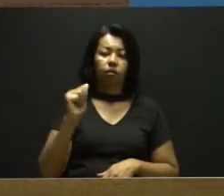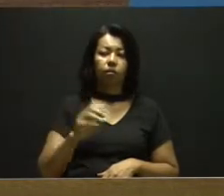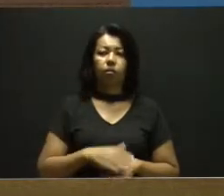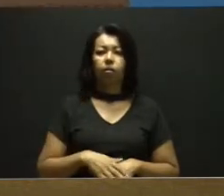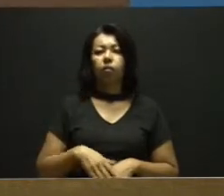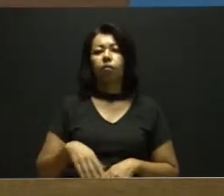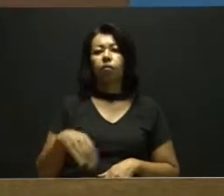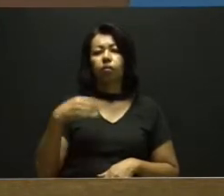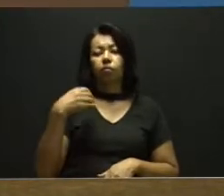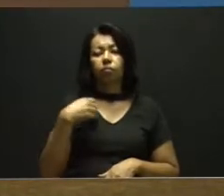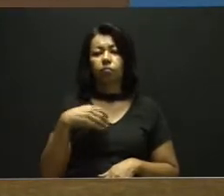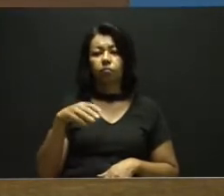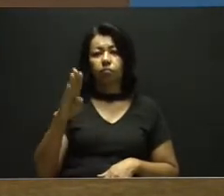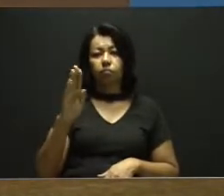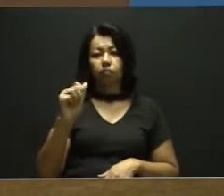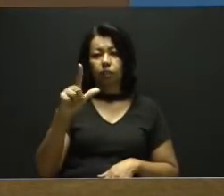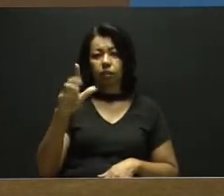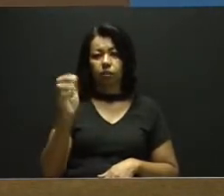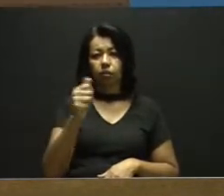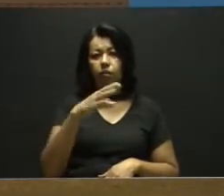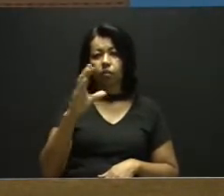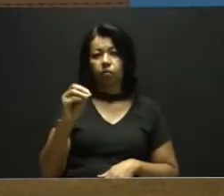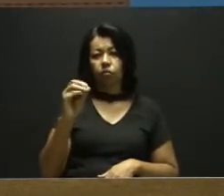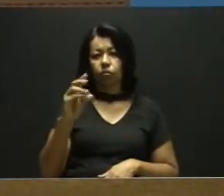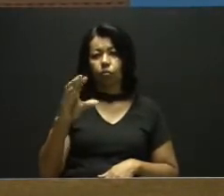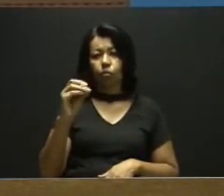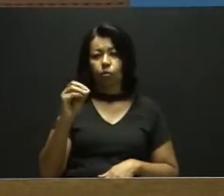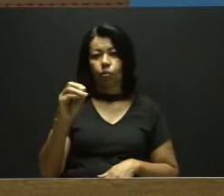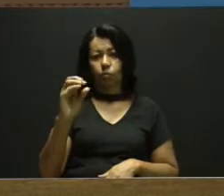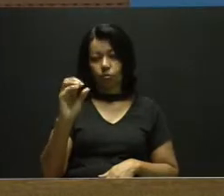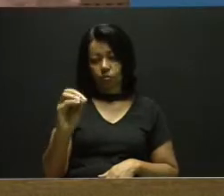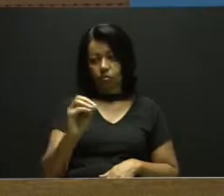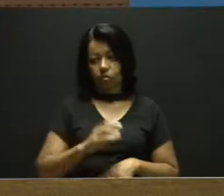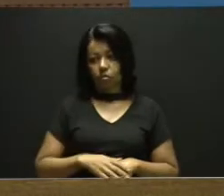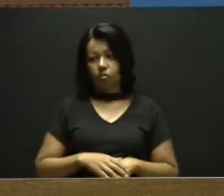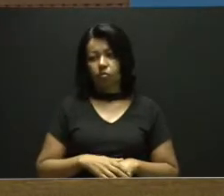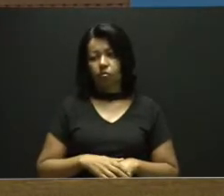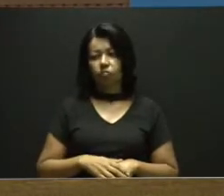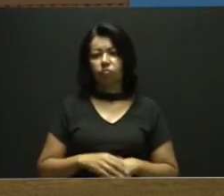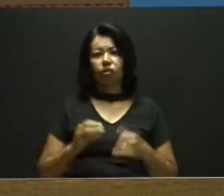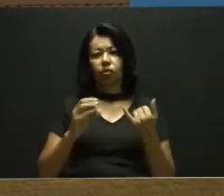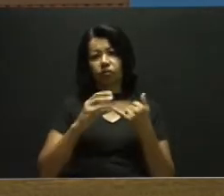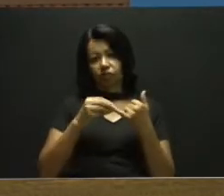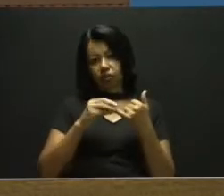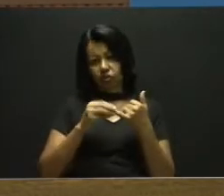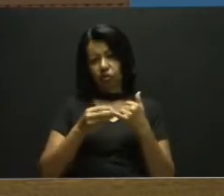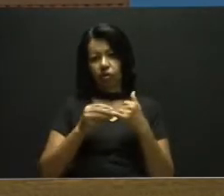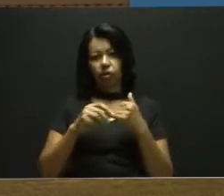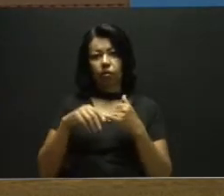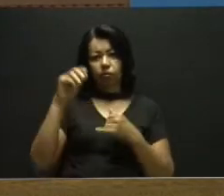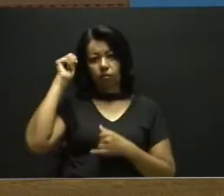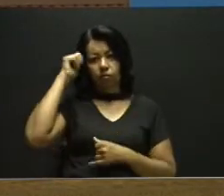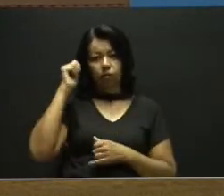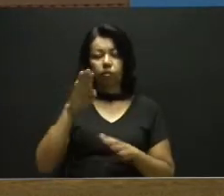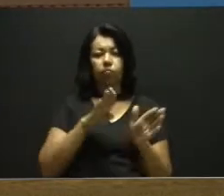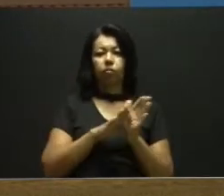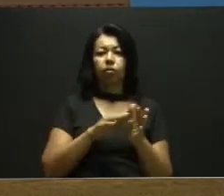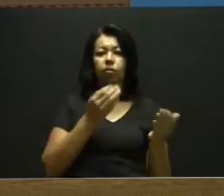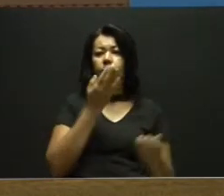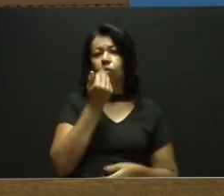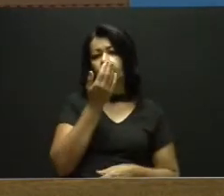o vatapá a feijoada e tantas outras iguarias de nossos